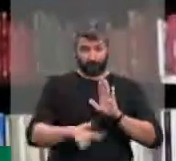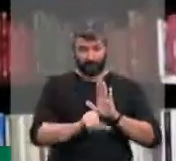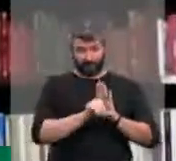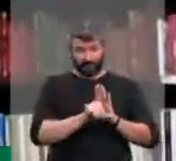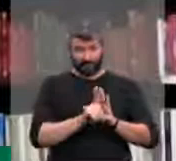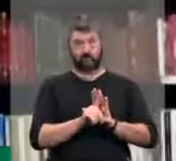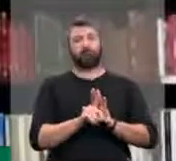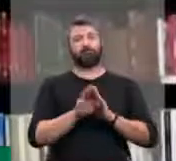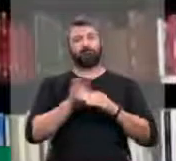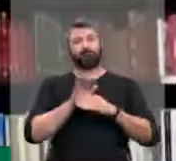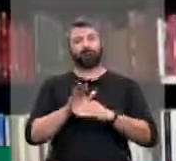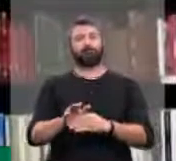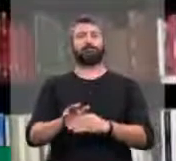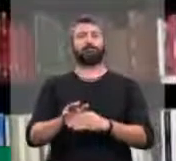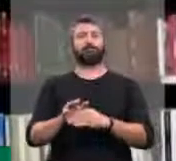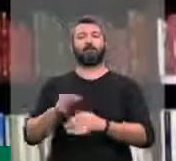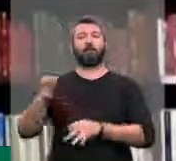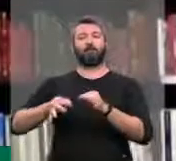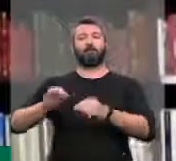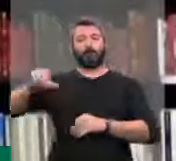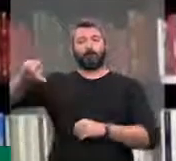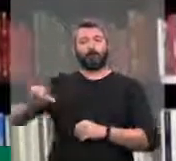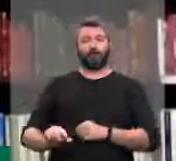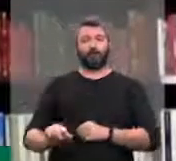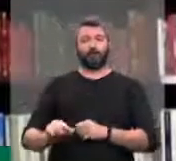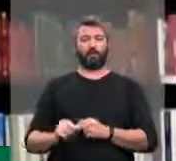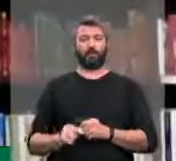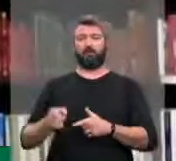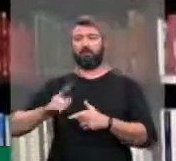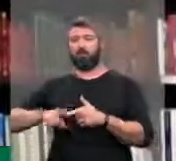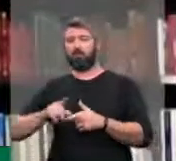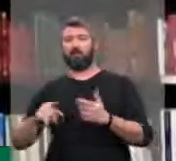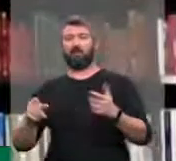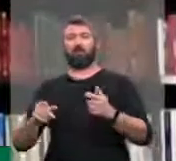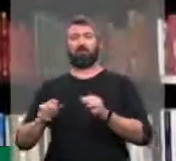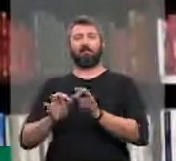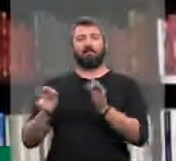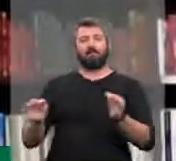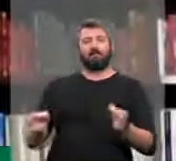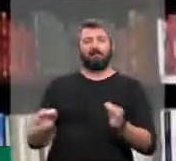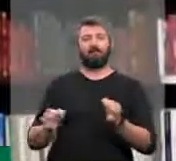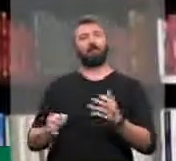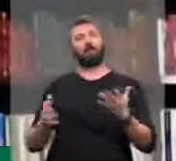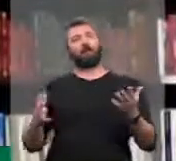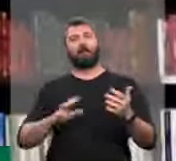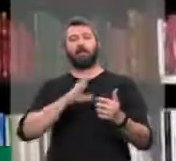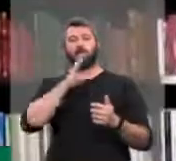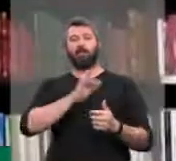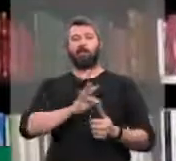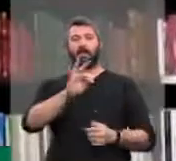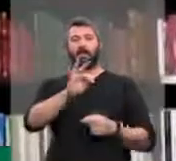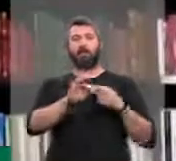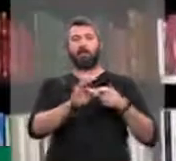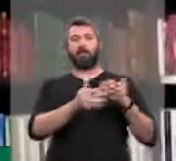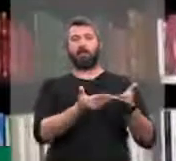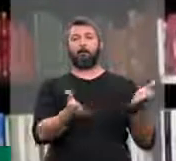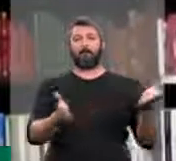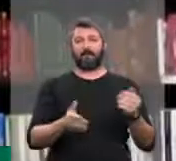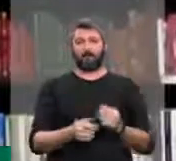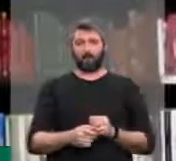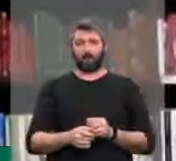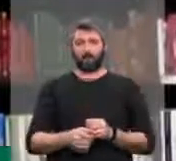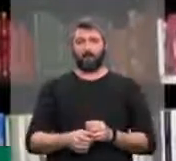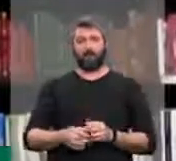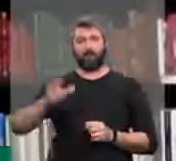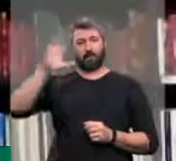de contribuir para a desjudicialização de controvérsias cujas chances de êxito da fazenda pública foram superadas em função